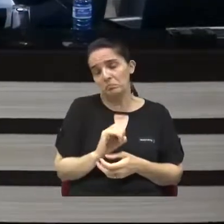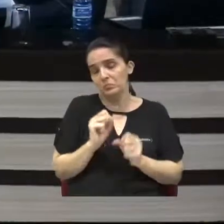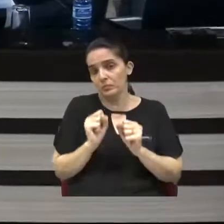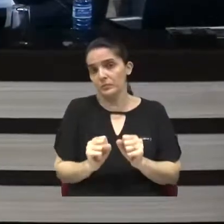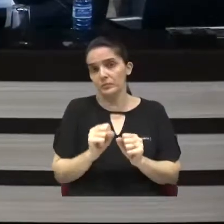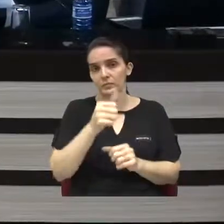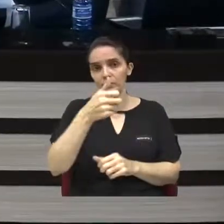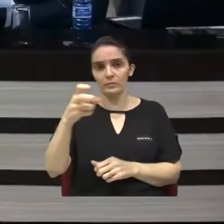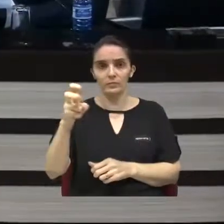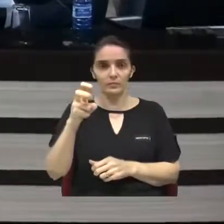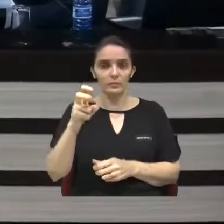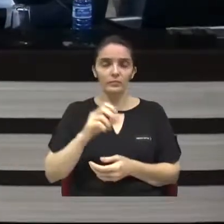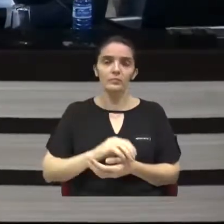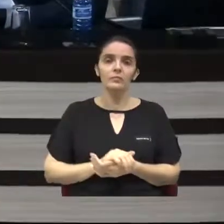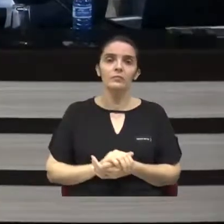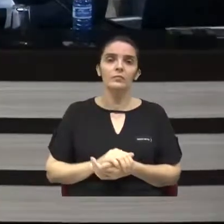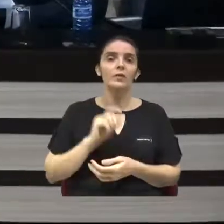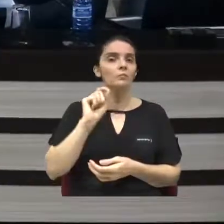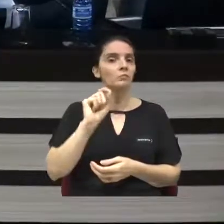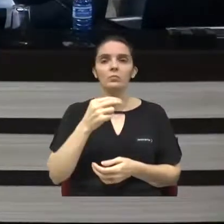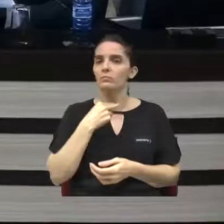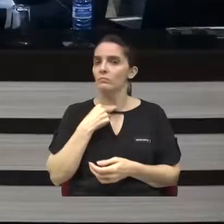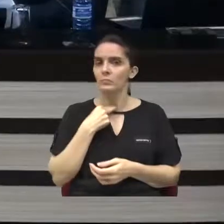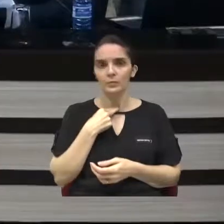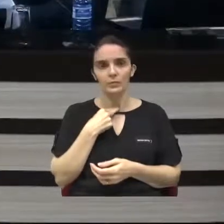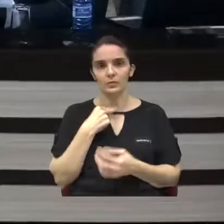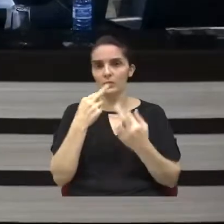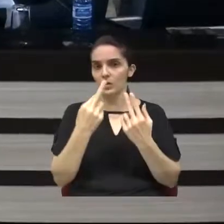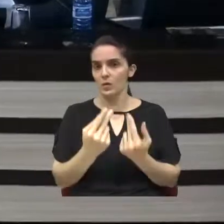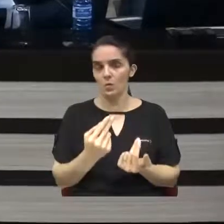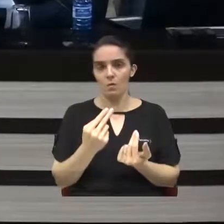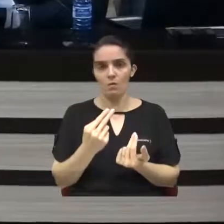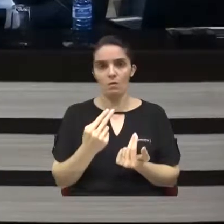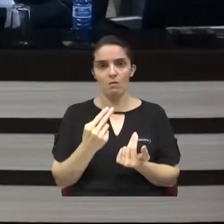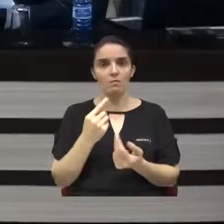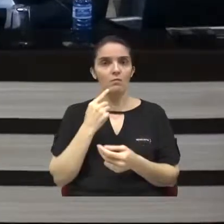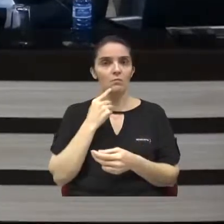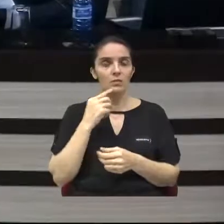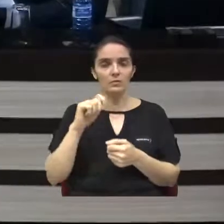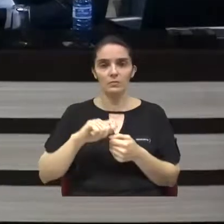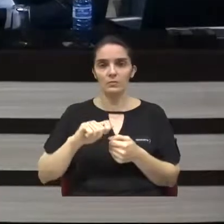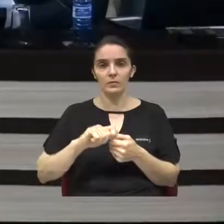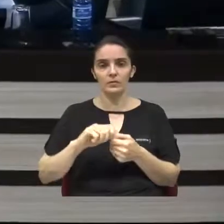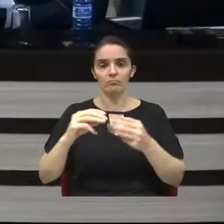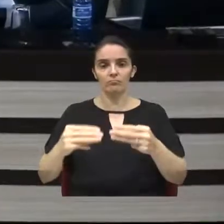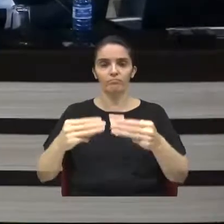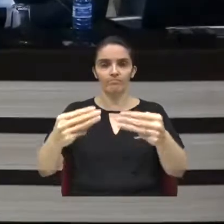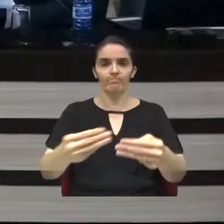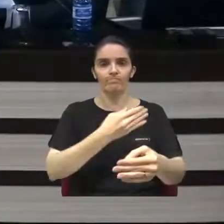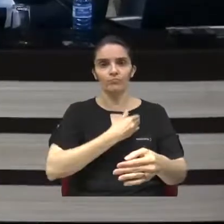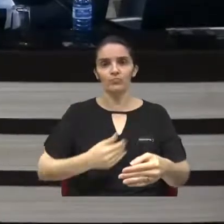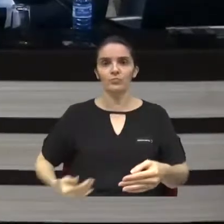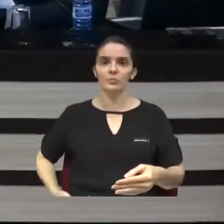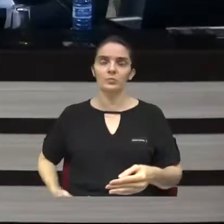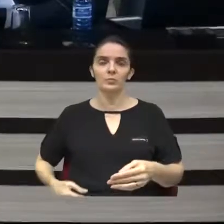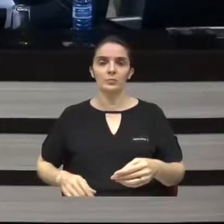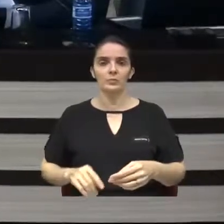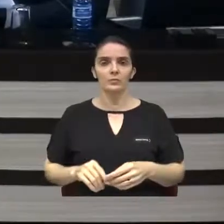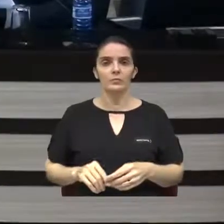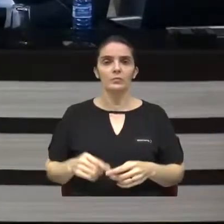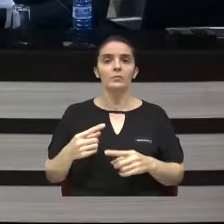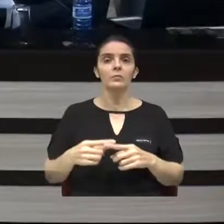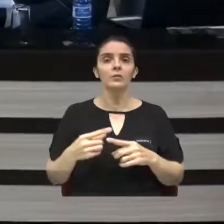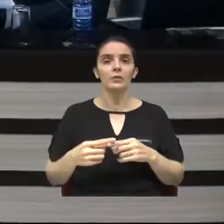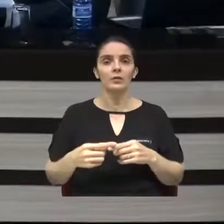15. O que não poderia é o que fez utilizar-se do Ministério Público para obter dividendos políticos, à custa de